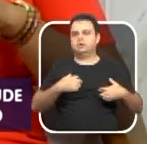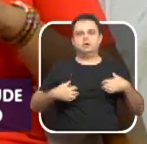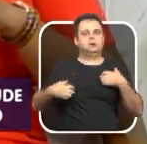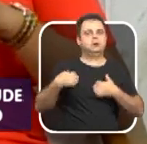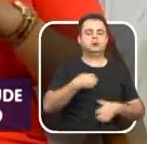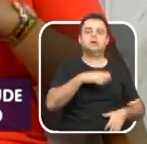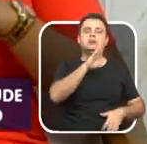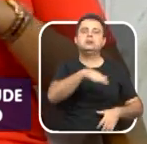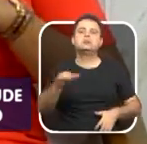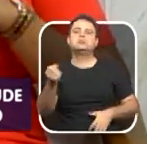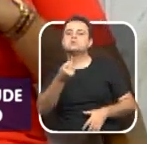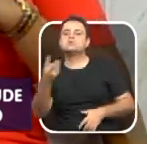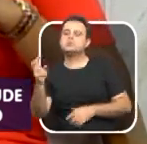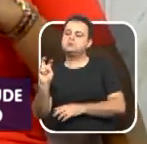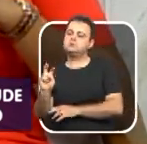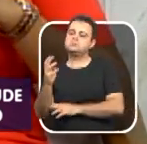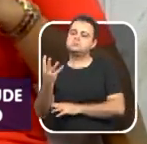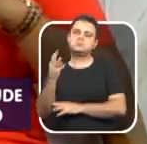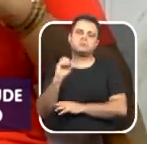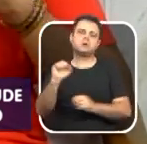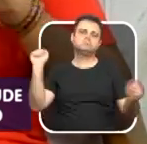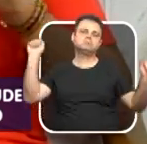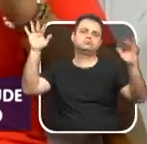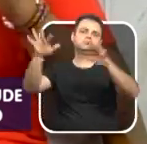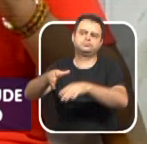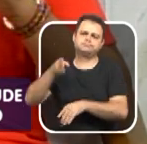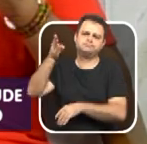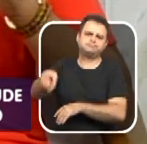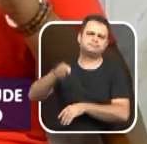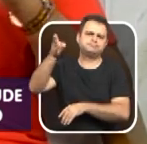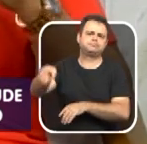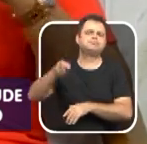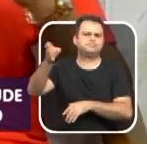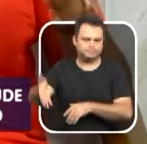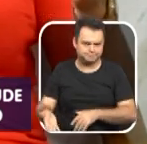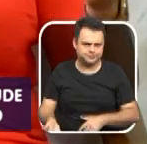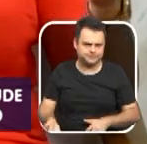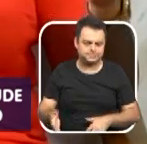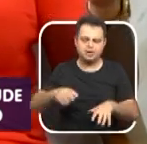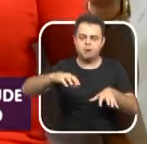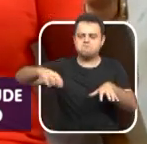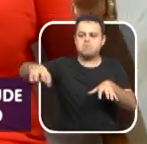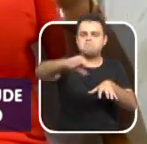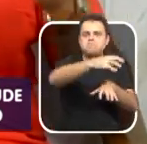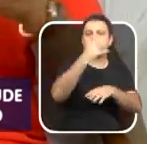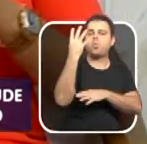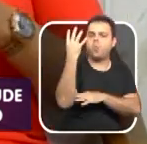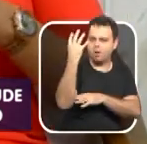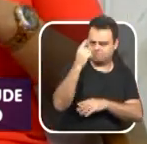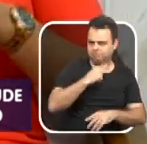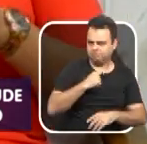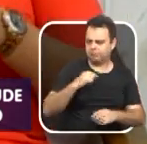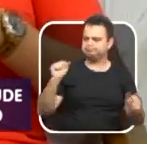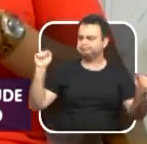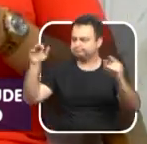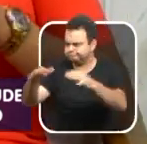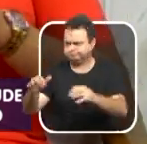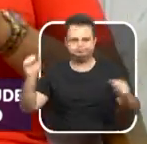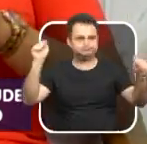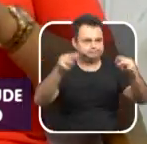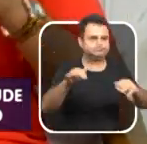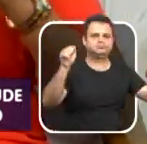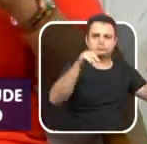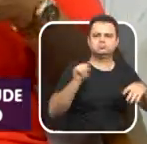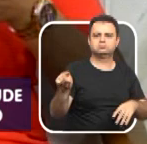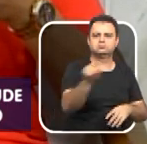núcleos, contraturnos, e foi aquele pavoro, né? E deu certo de estar sendo liberadas as emendas e